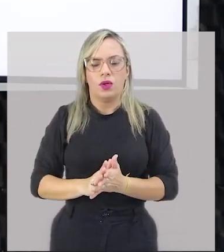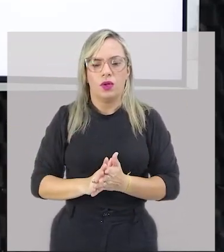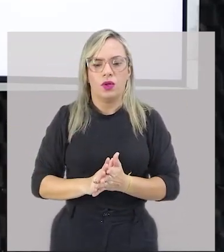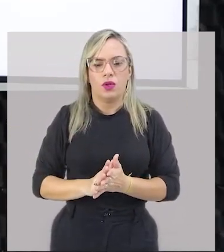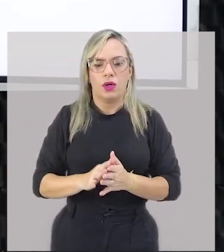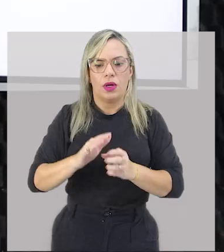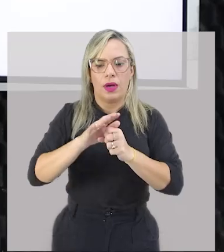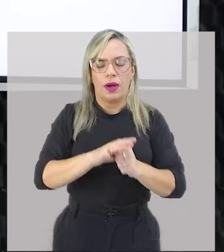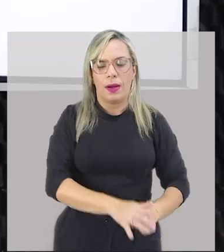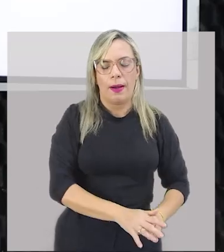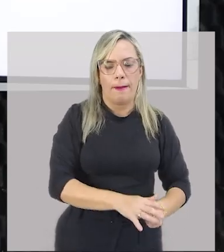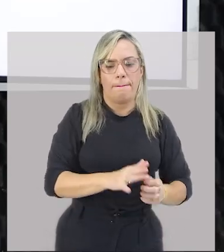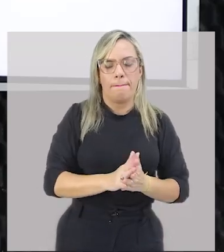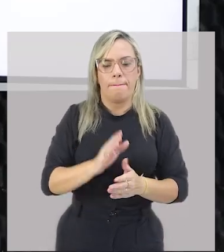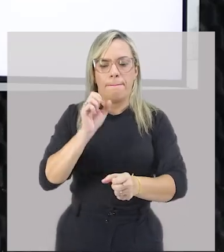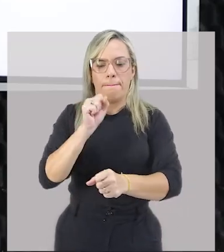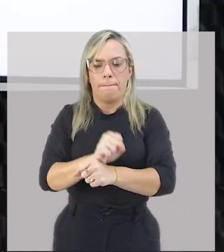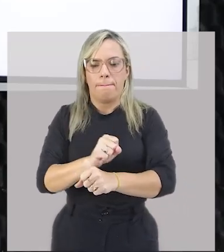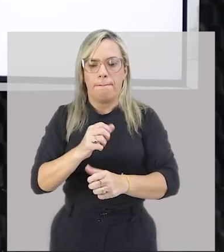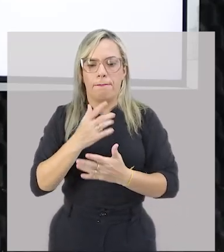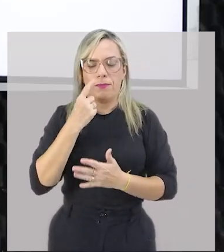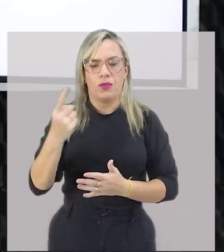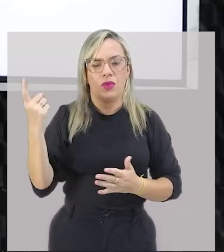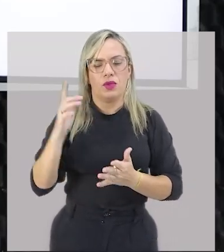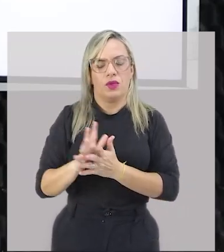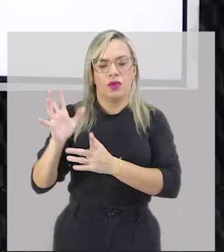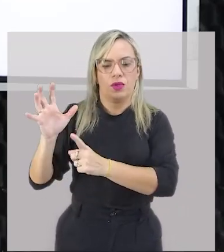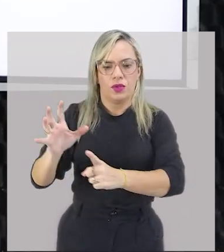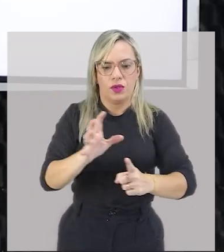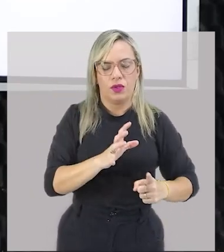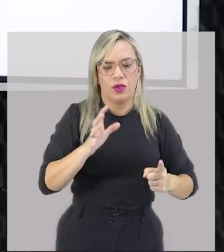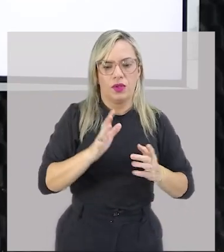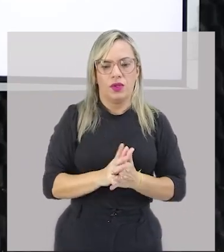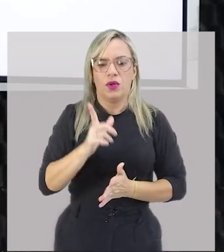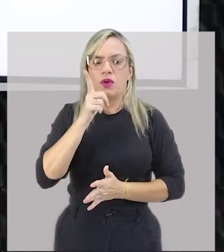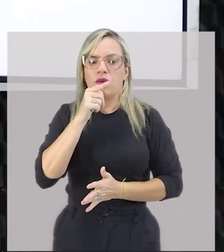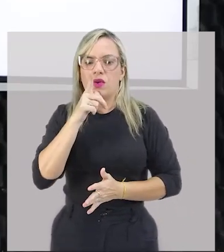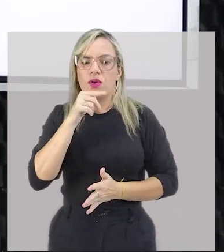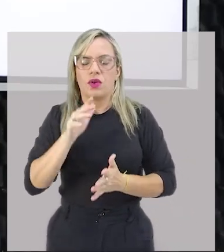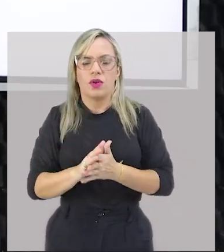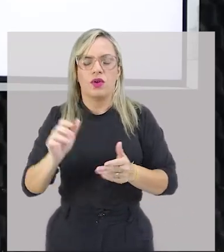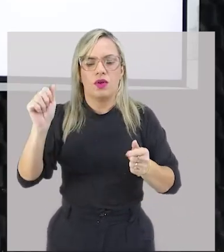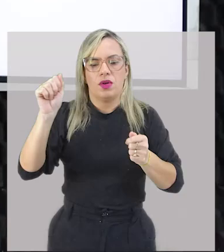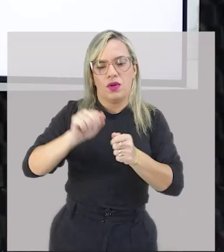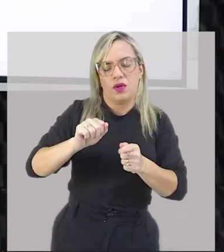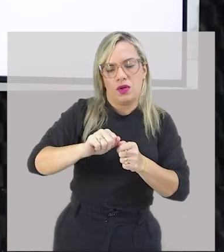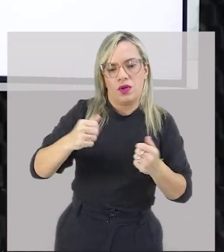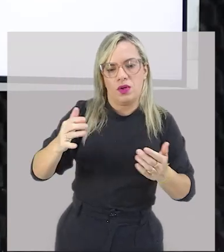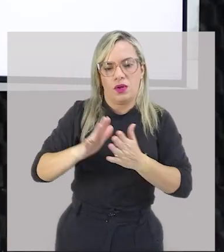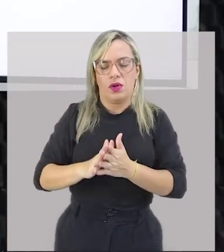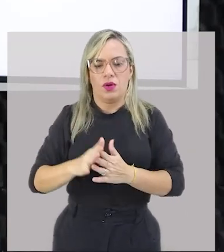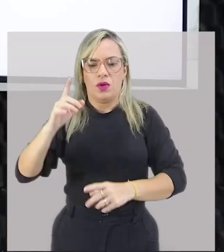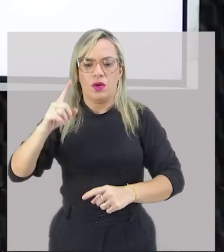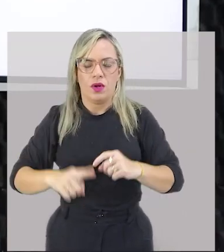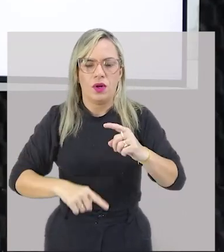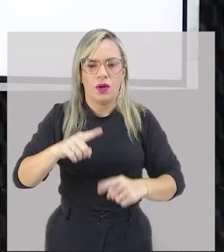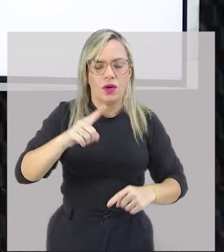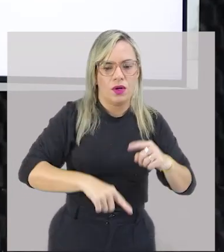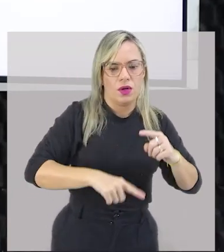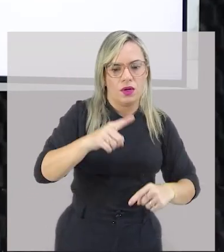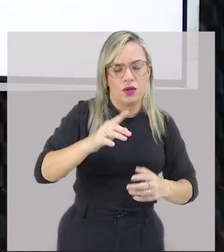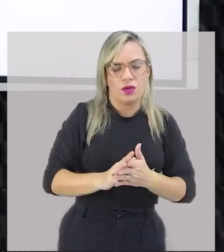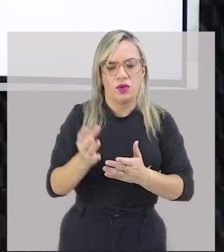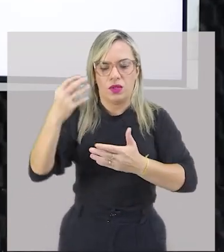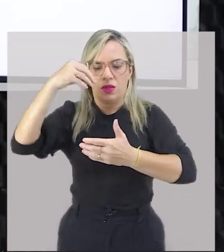pressão. A pressão que os líquidos exercem sobre os corpos que estão